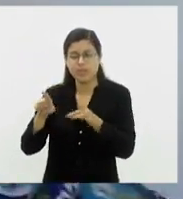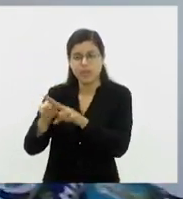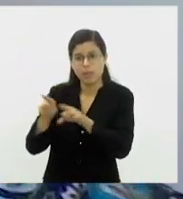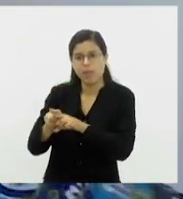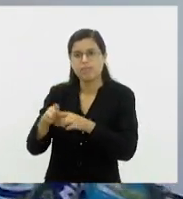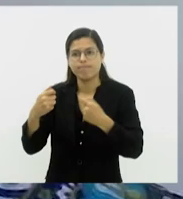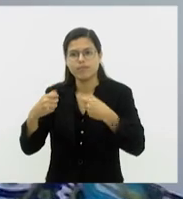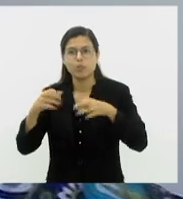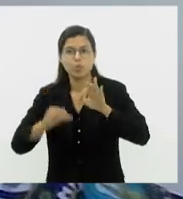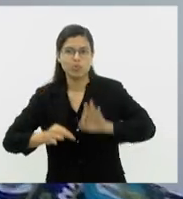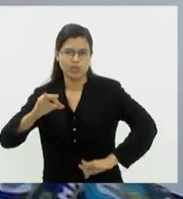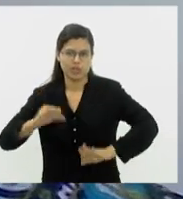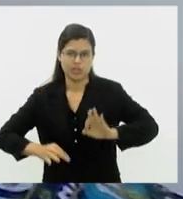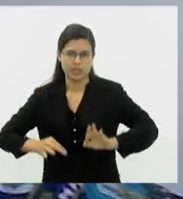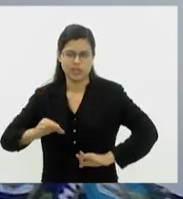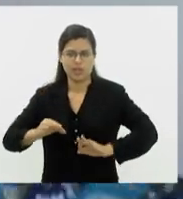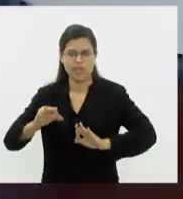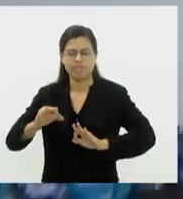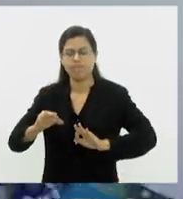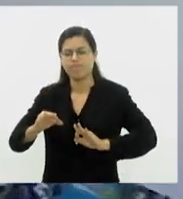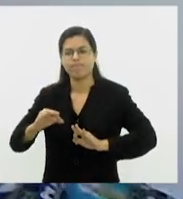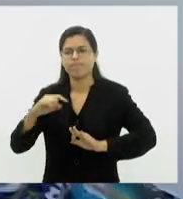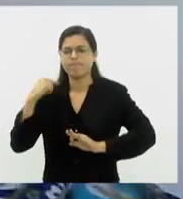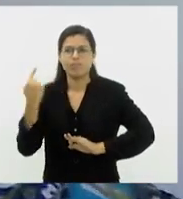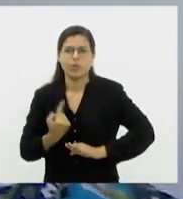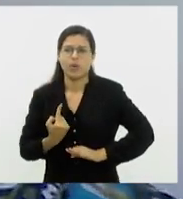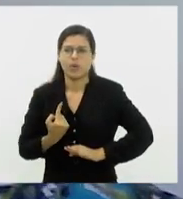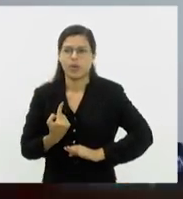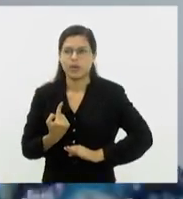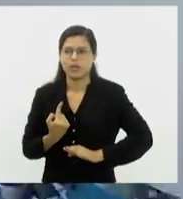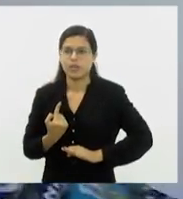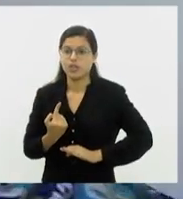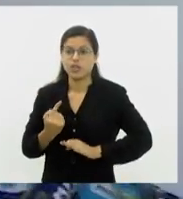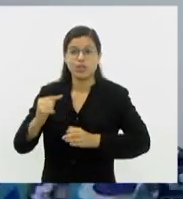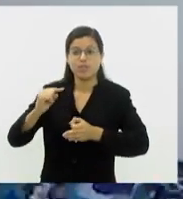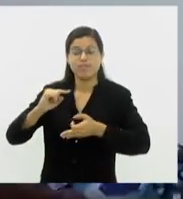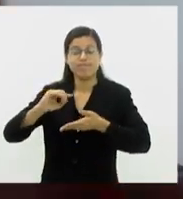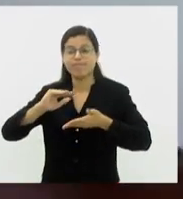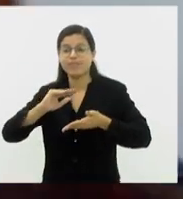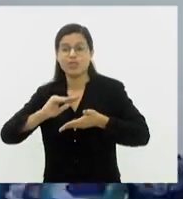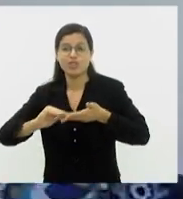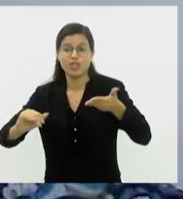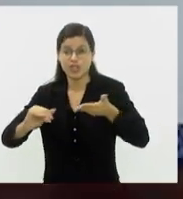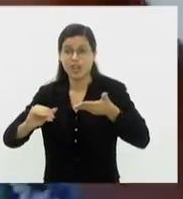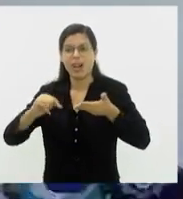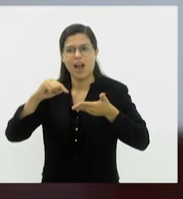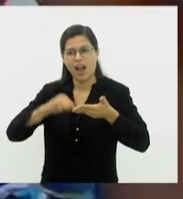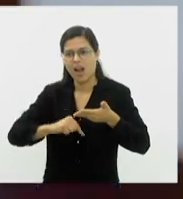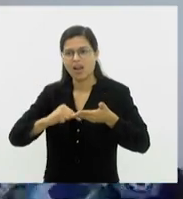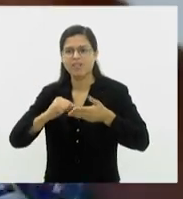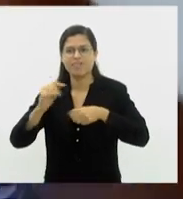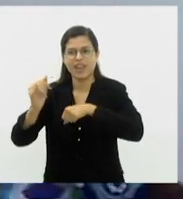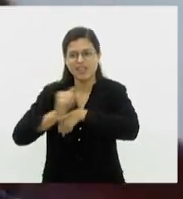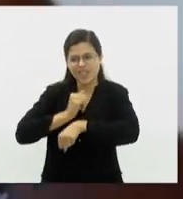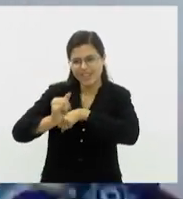justiça para que nós possamos eh destituir Esse instrumento que continua a